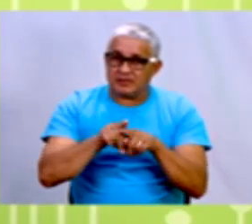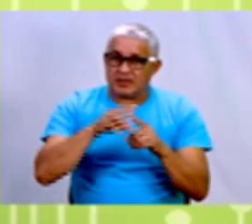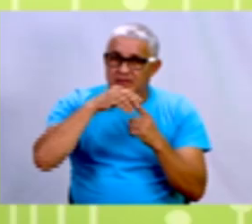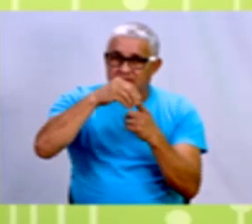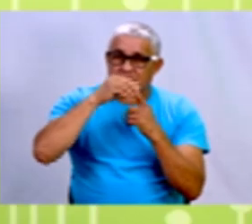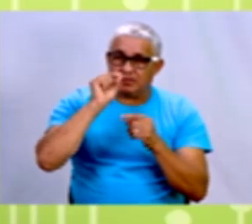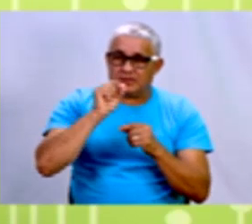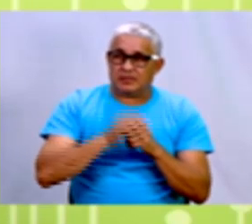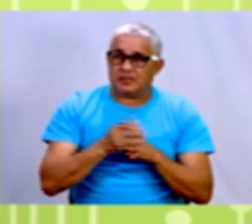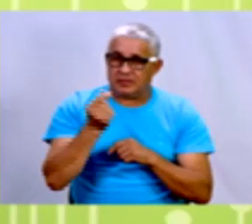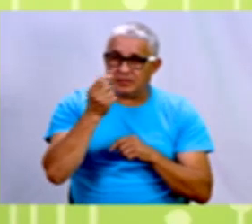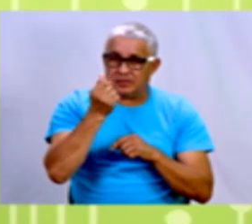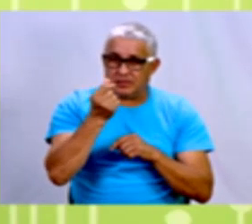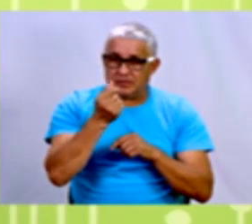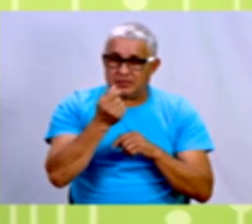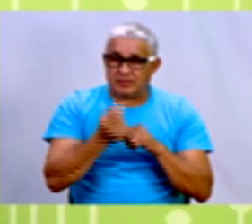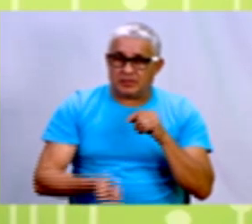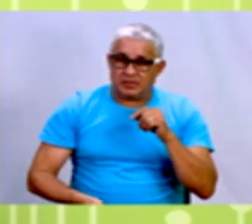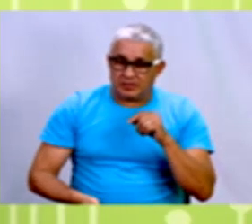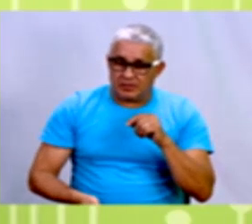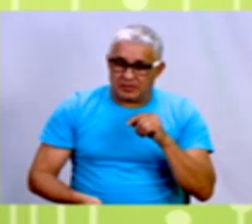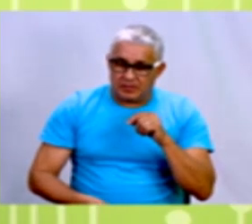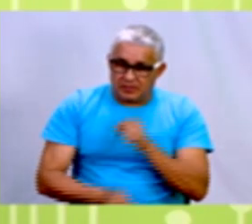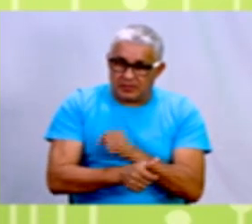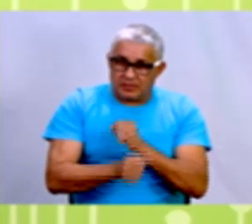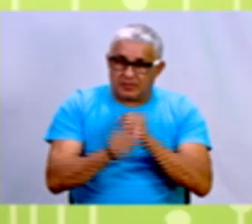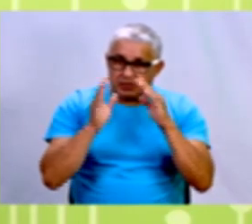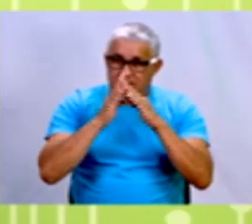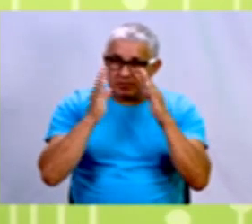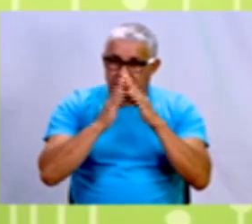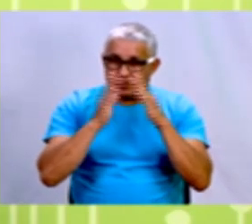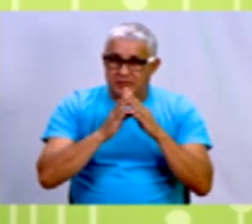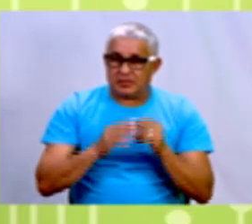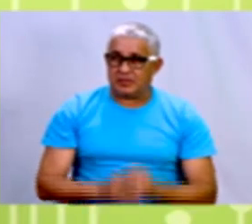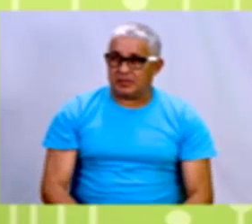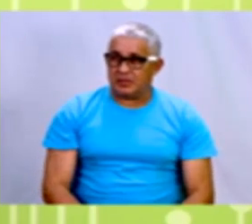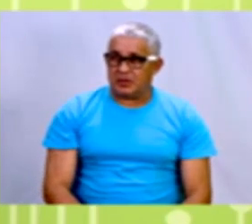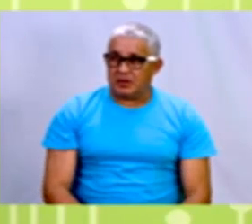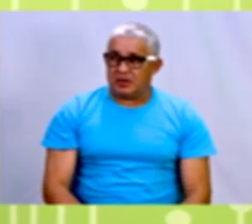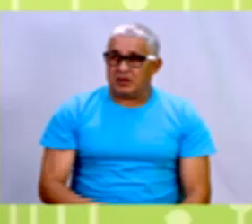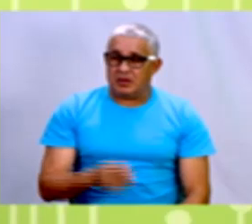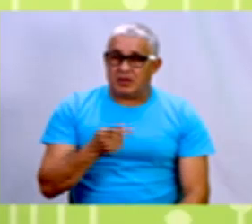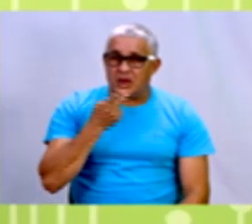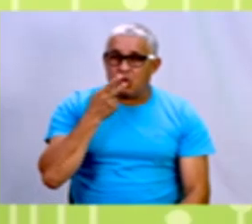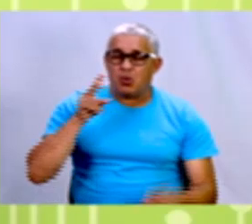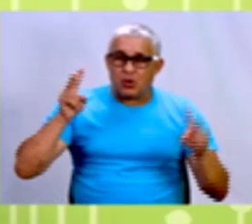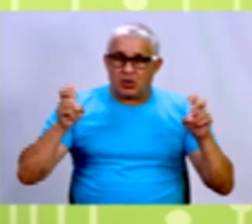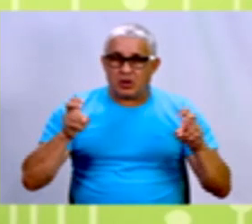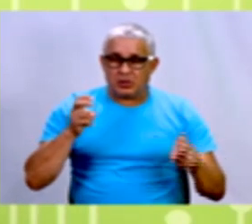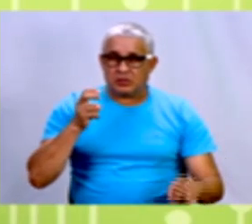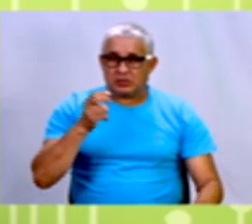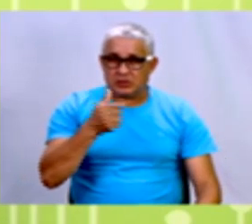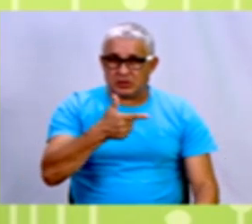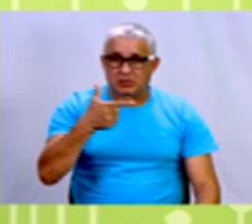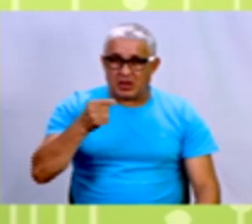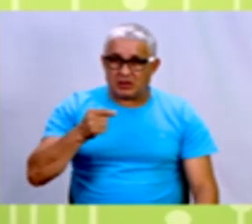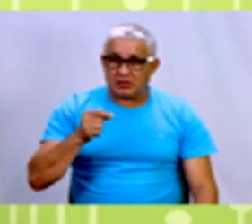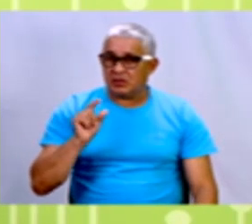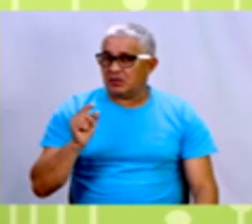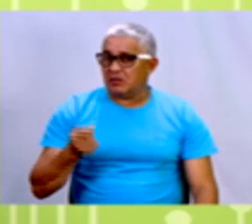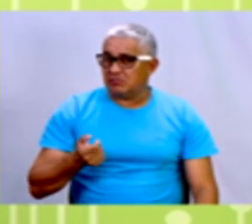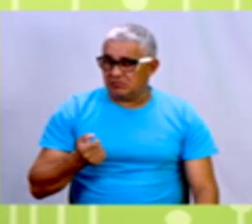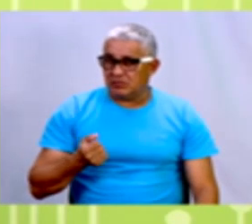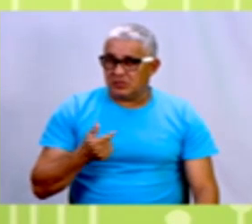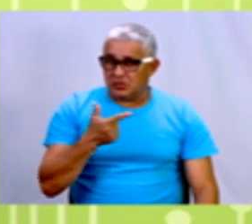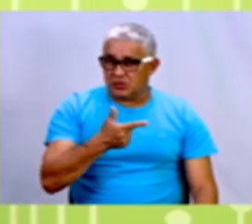sobre financiamento de imóvel, a gente nunca está falando em pouco tempo, né? A gente está falando aí, 120 ainda chega a ser pouco, mas a gente está falando aí